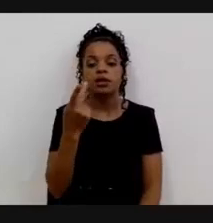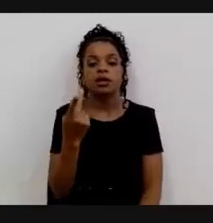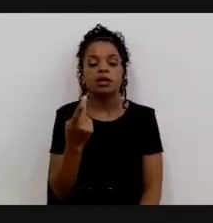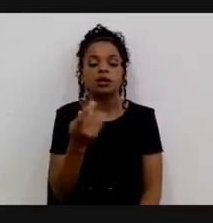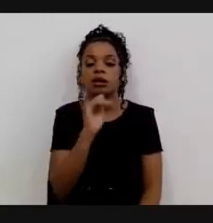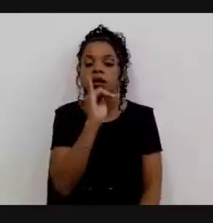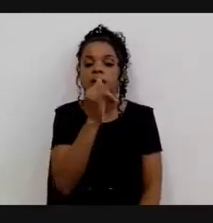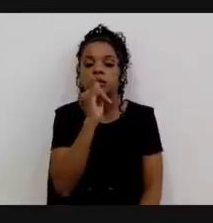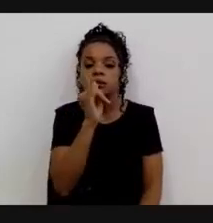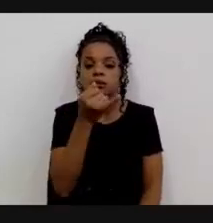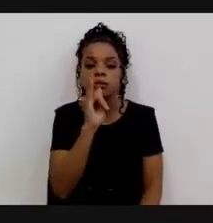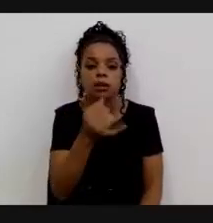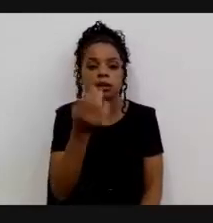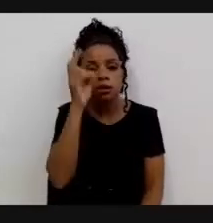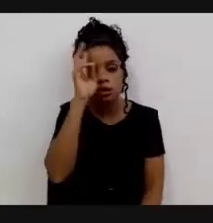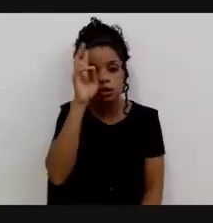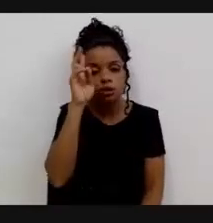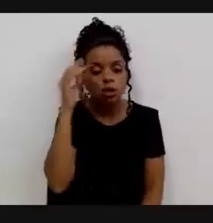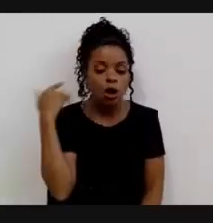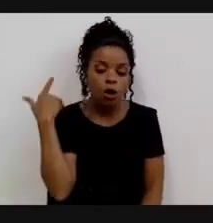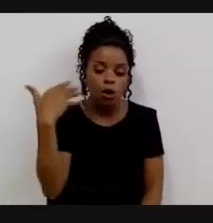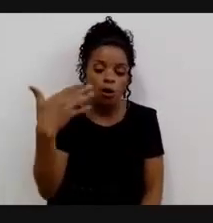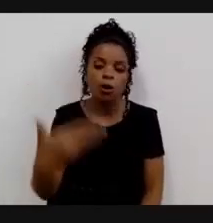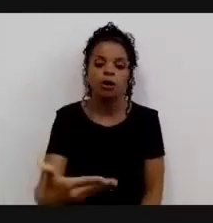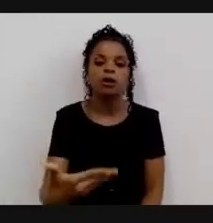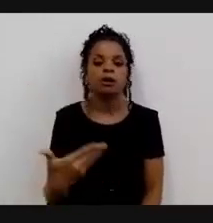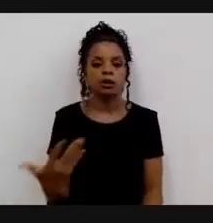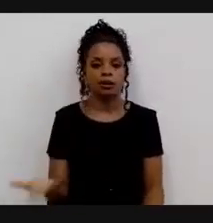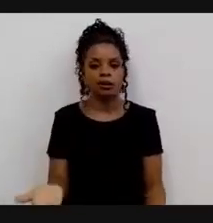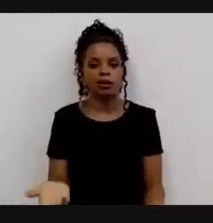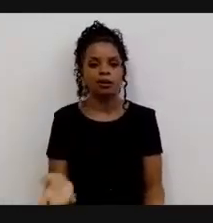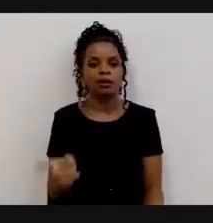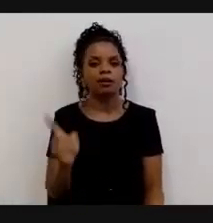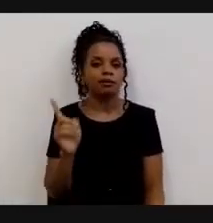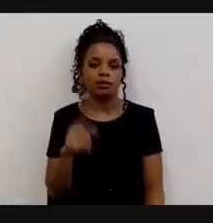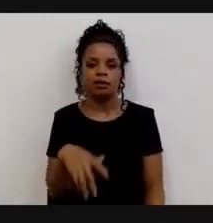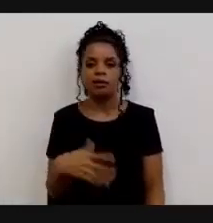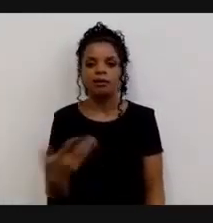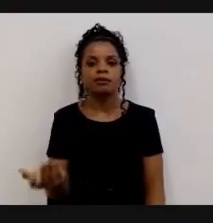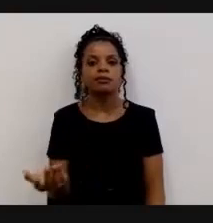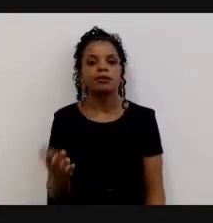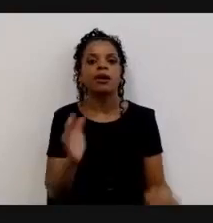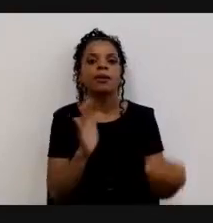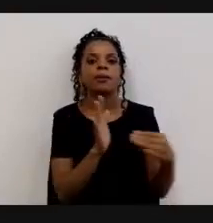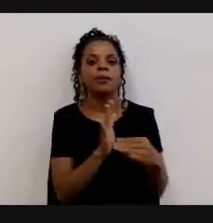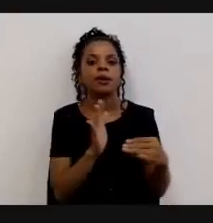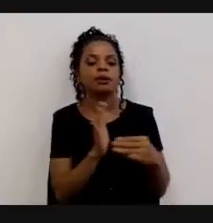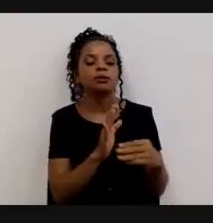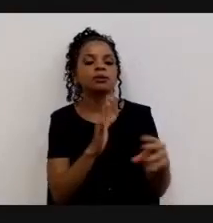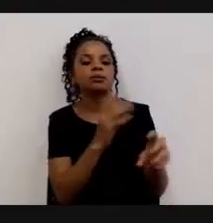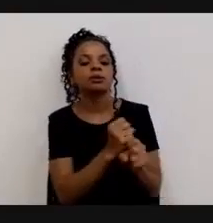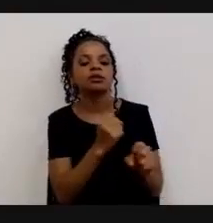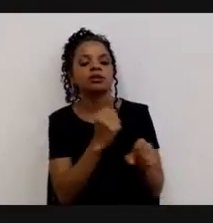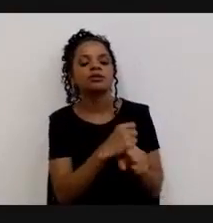narrativa, avaliando sua própria narrativa, que é uma limitação das técnicas, né, dos métodos